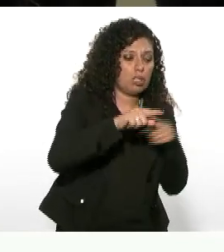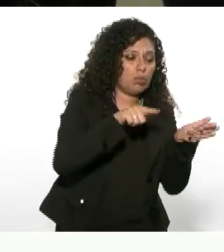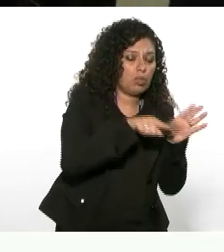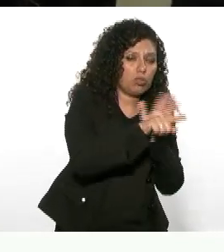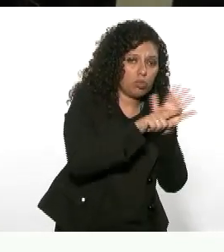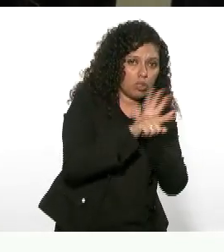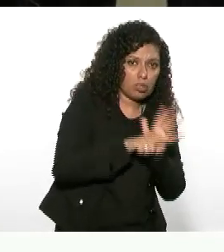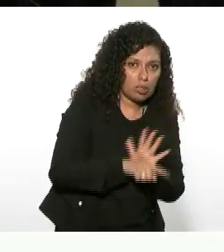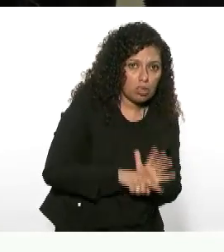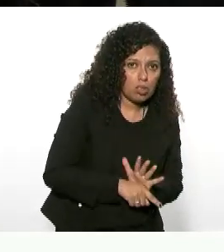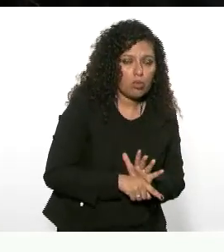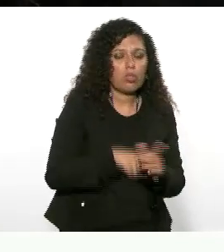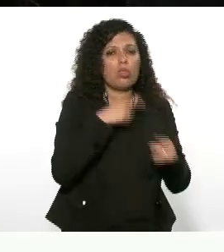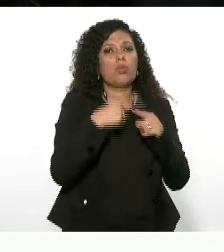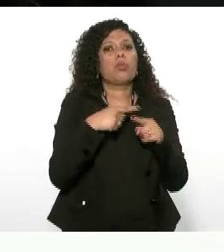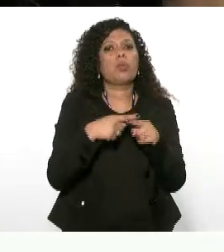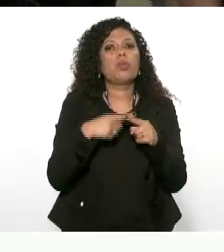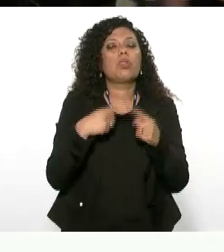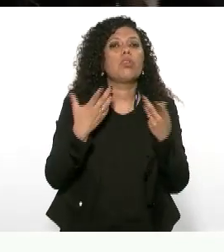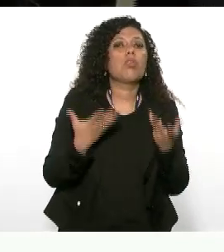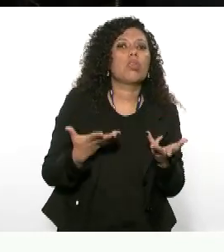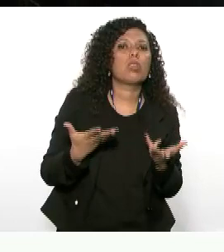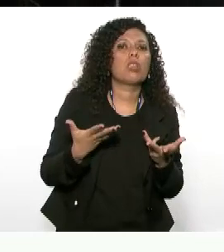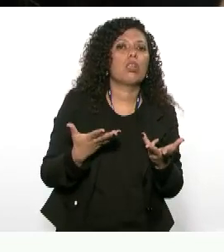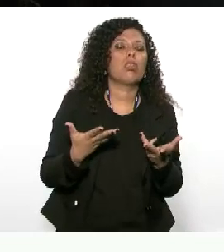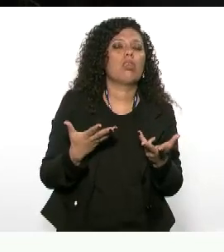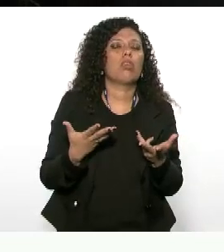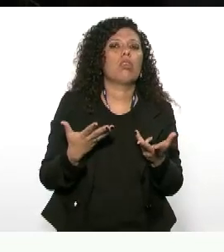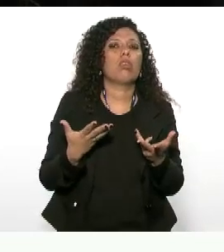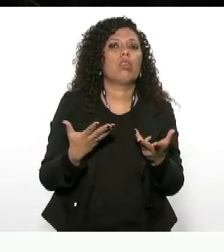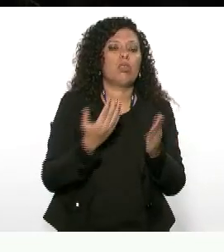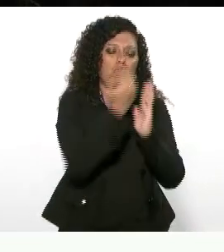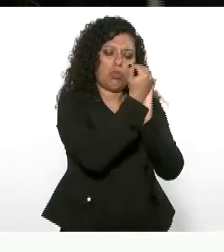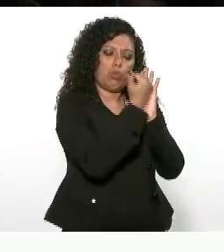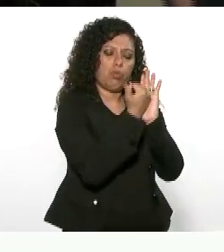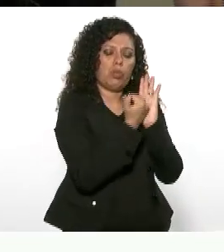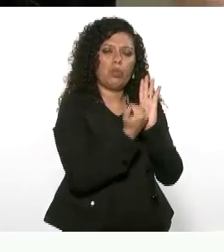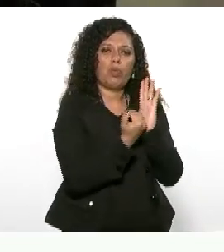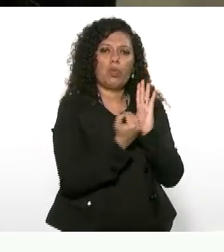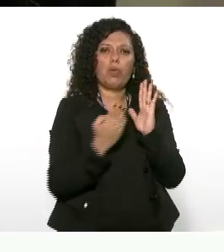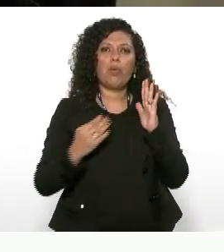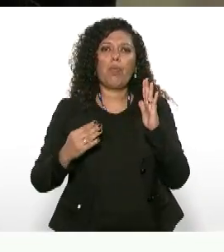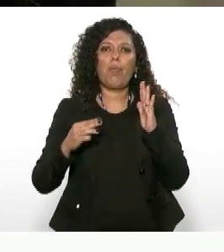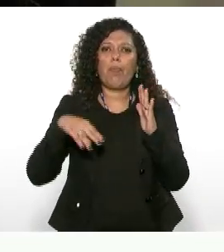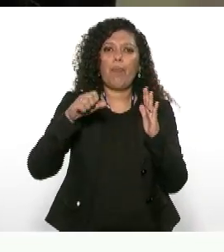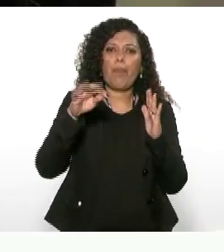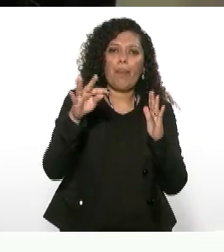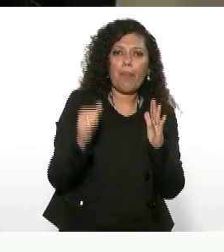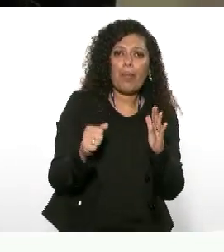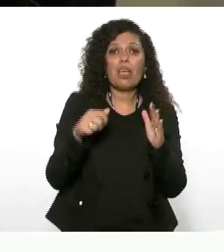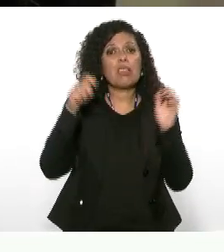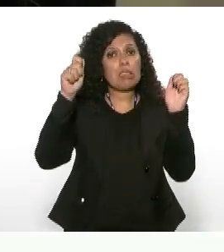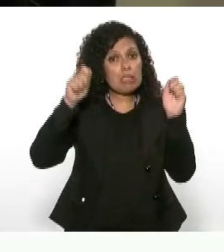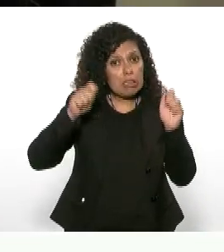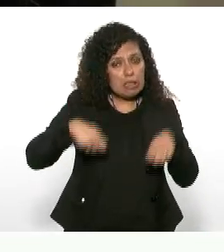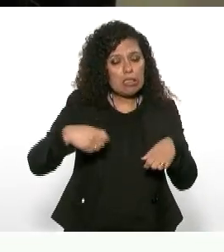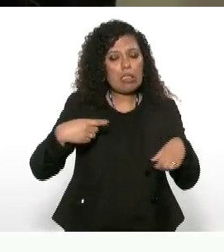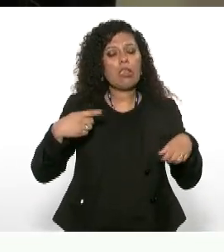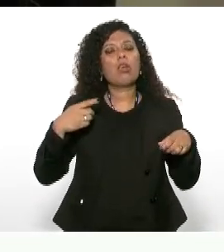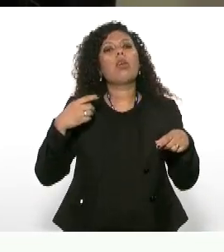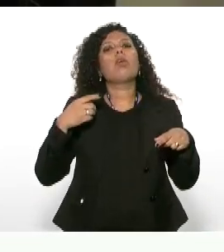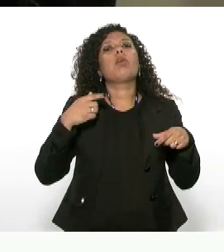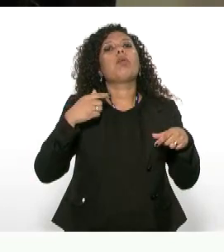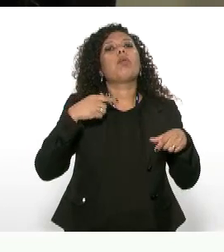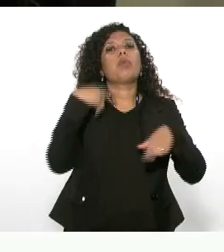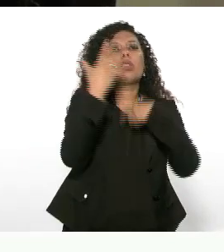curso, justamente para que se elenque metas alcançáveis, né, para que essa política pública